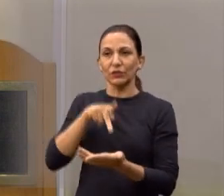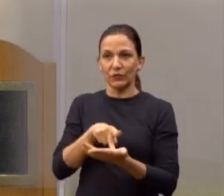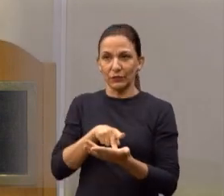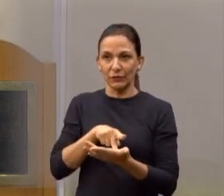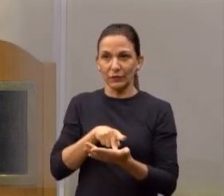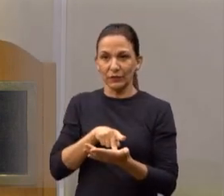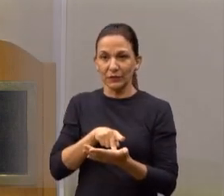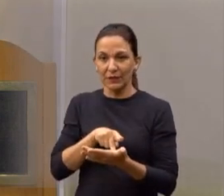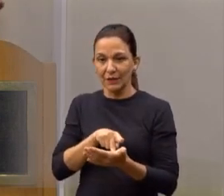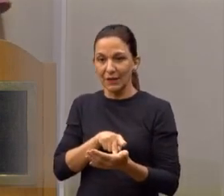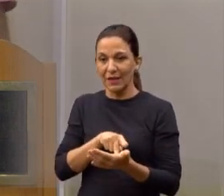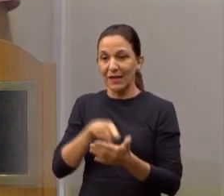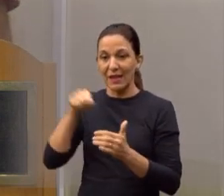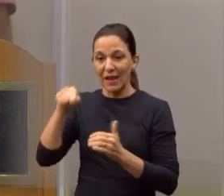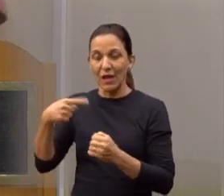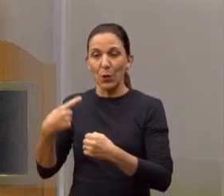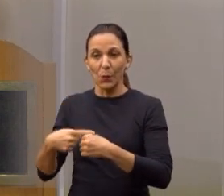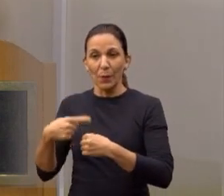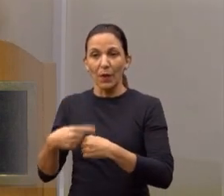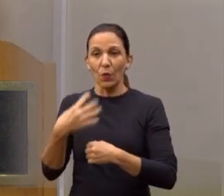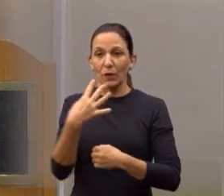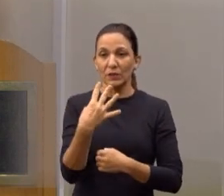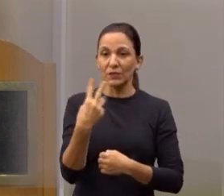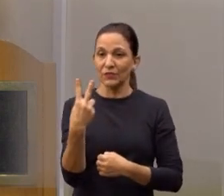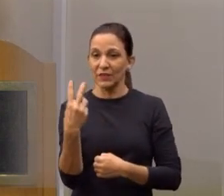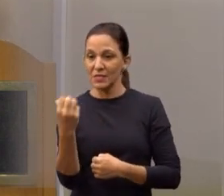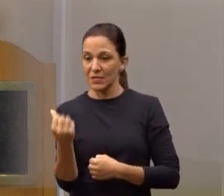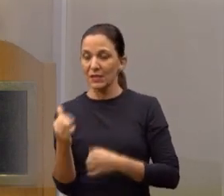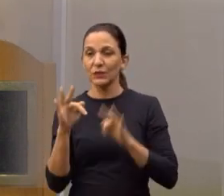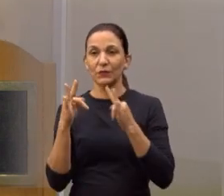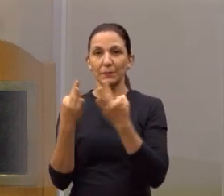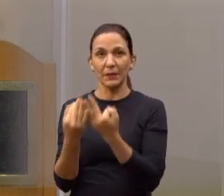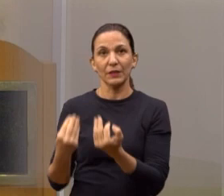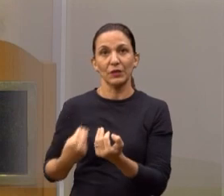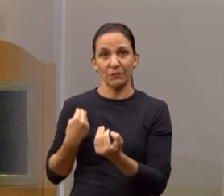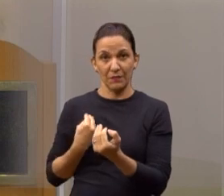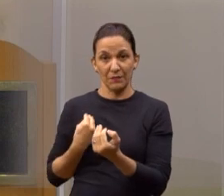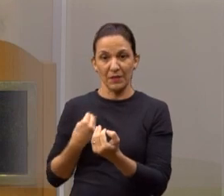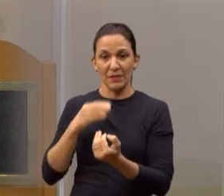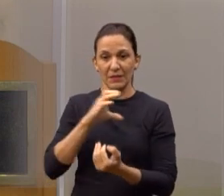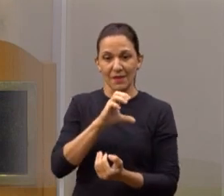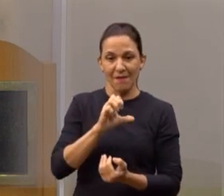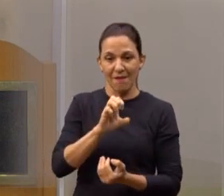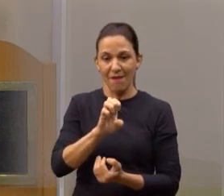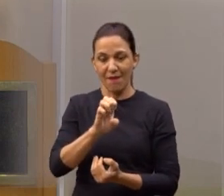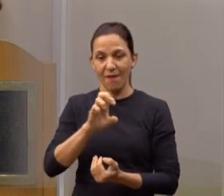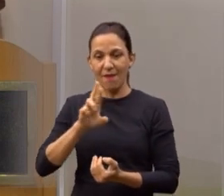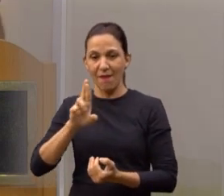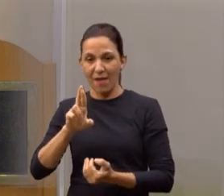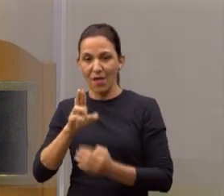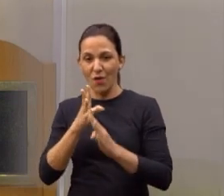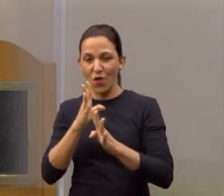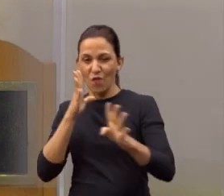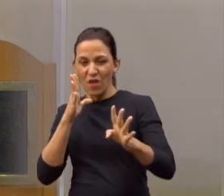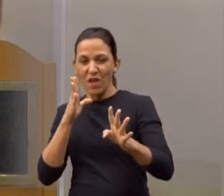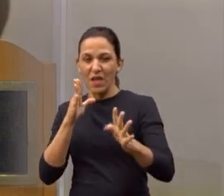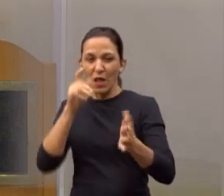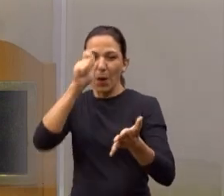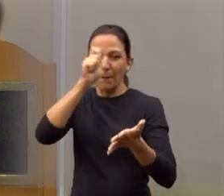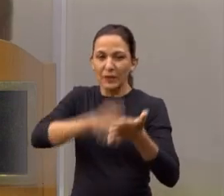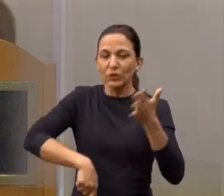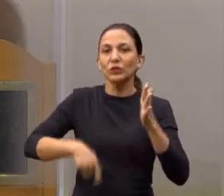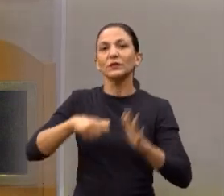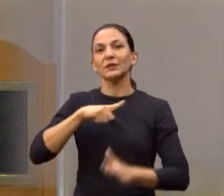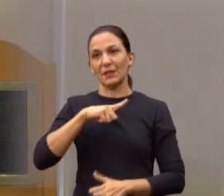mudaram 426 famílias e a gente tem um problema Claro de filas nas creches então é importante com que a gente consiga não